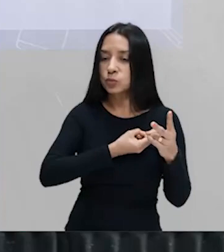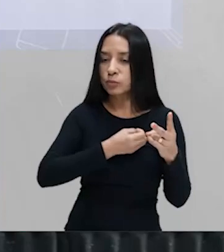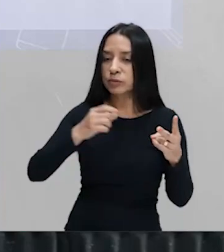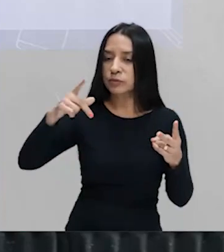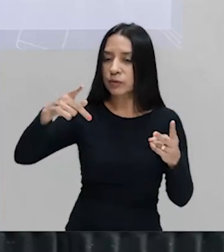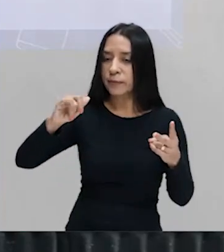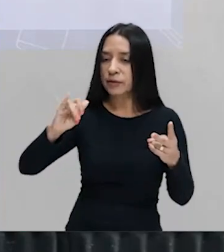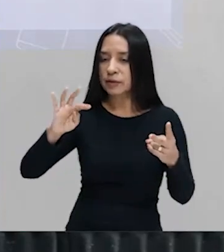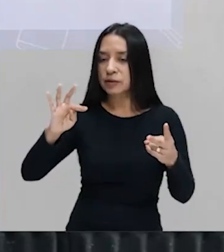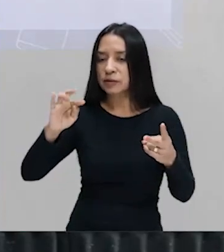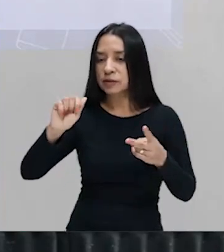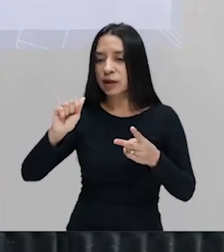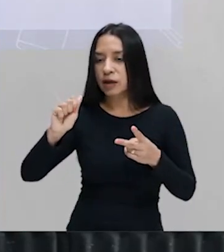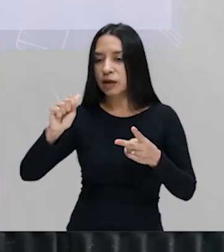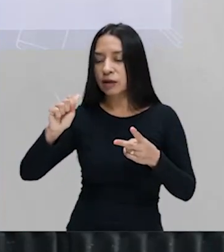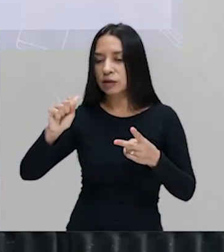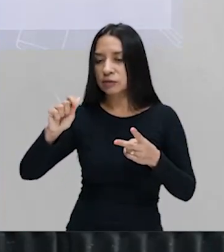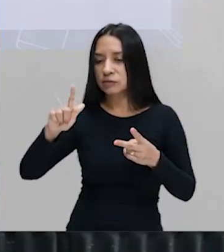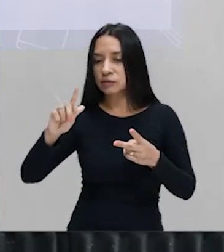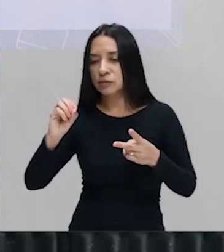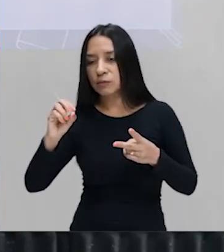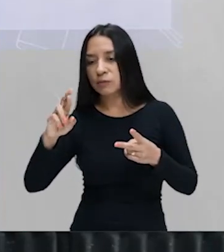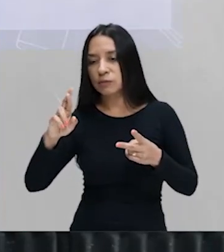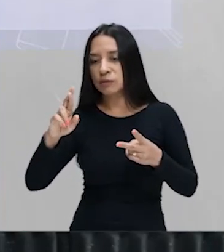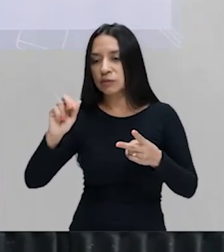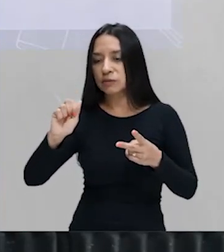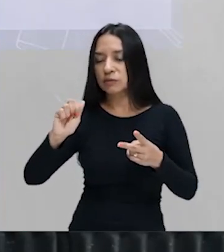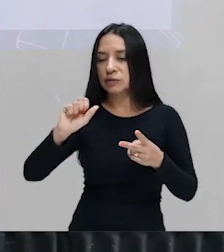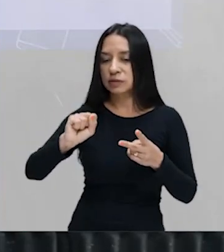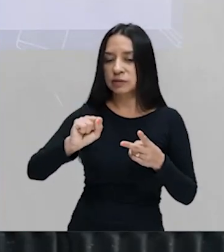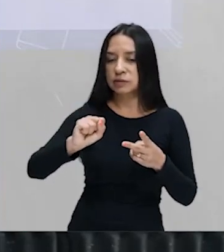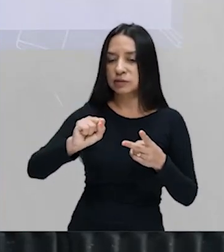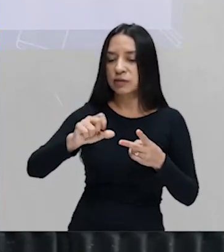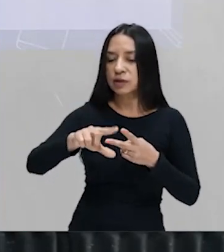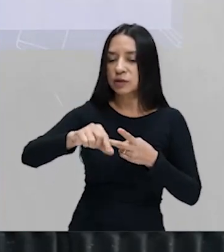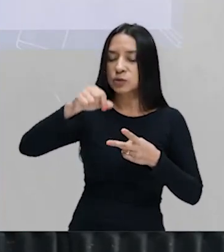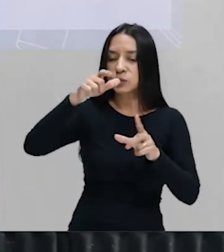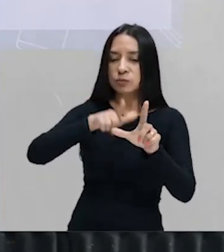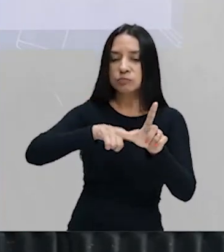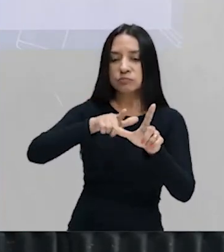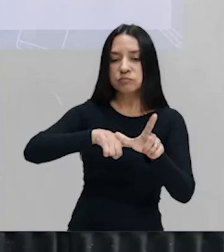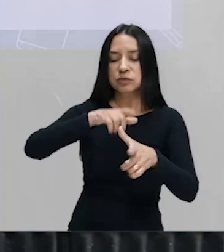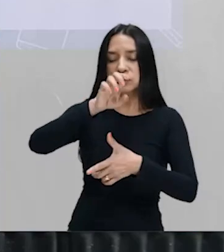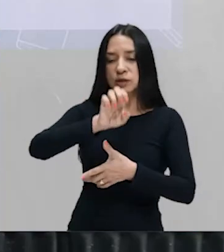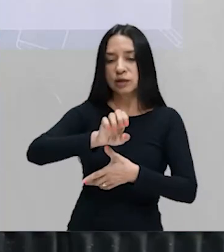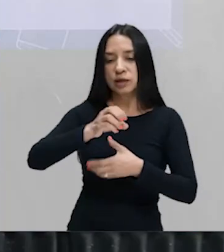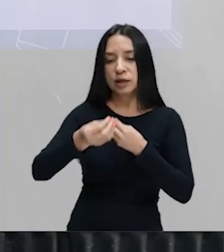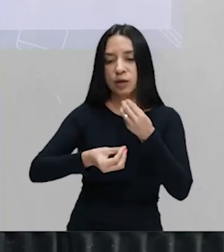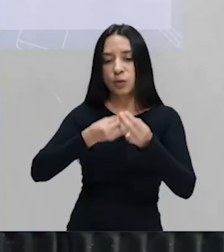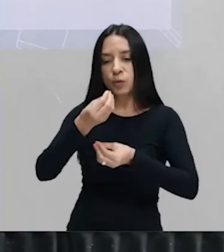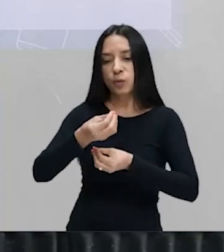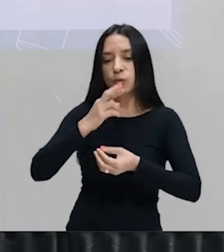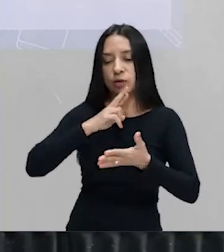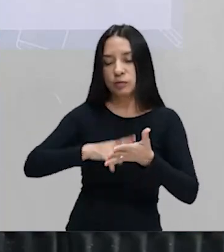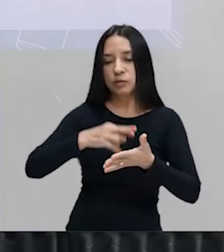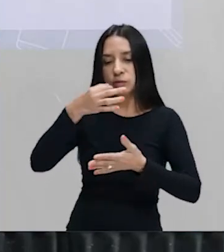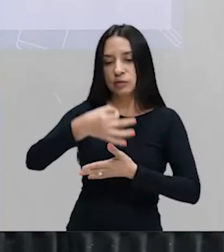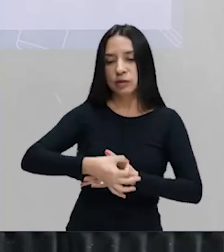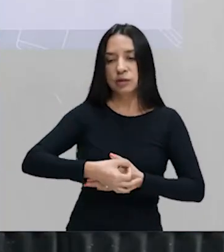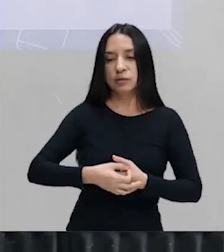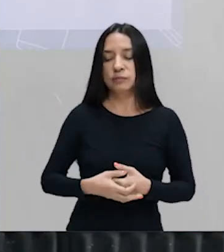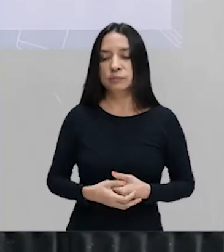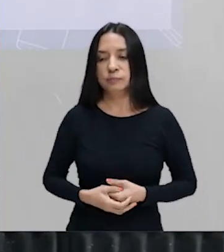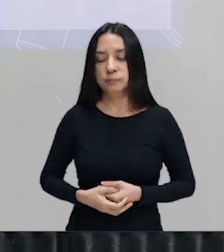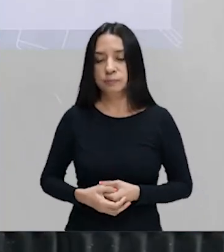meu filho vai assinalar ali a letra E, ok? Como arqué, princípio originário em Tales, a água, princípio